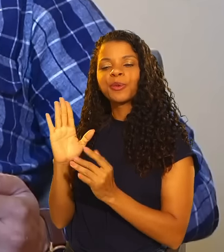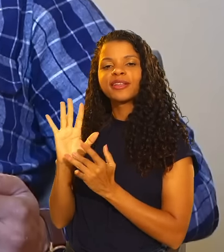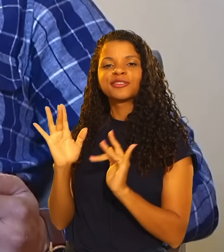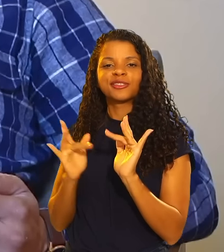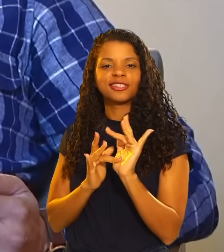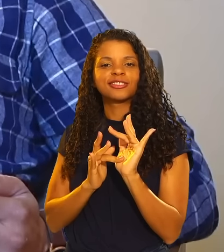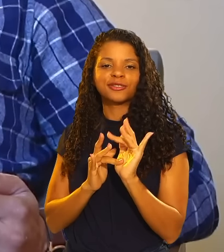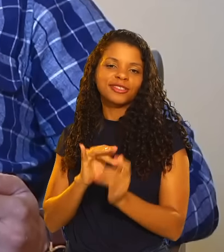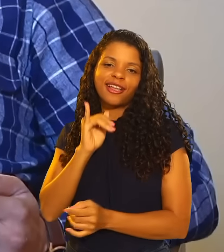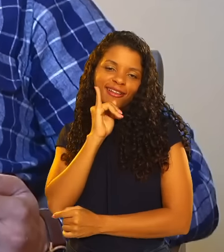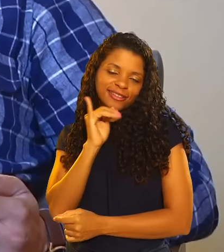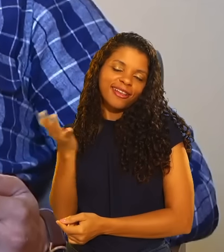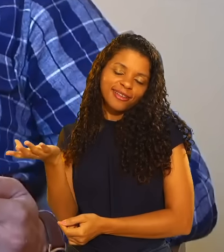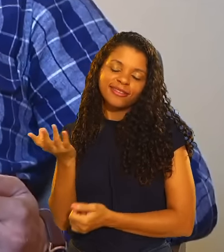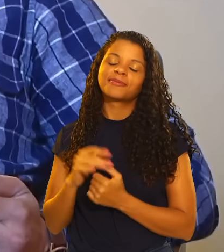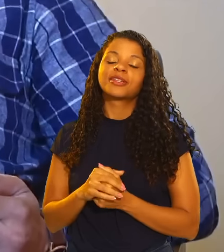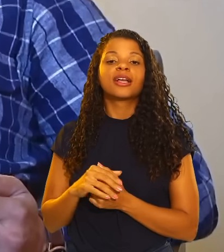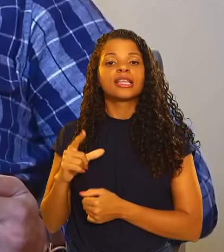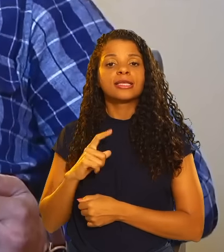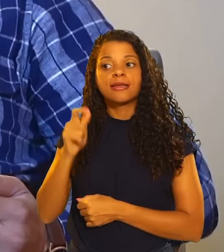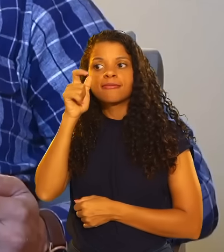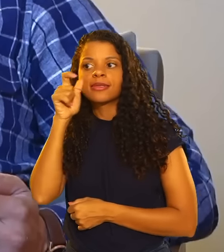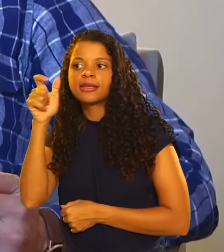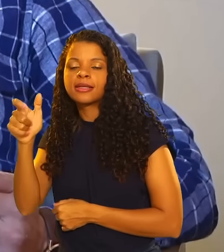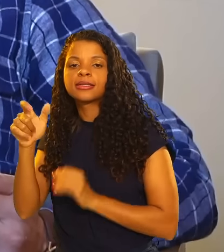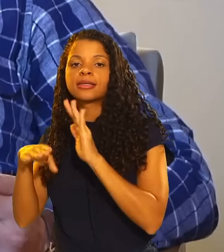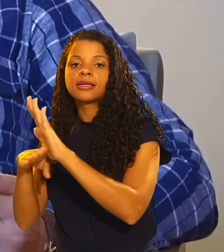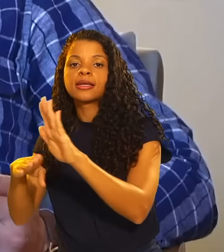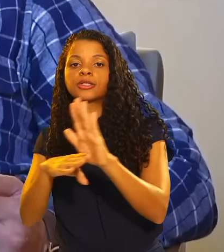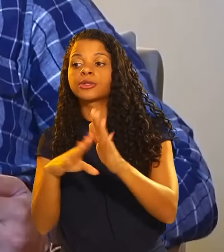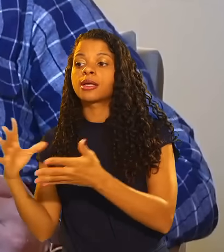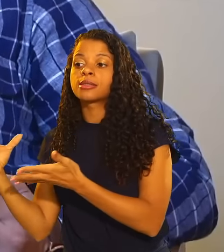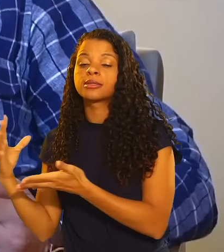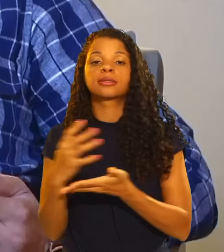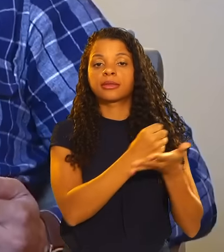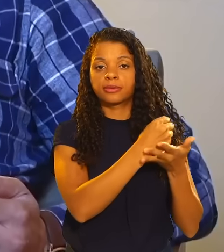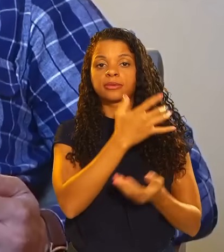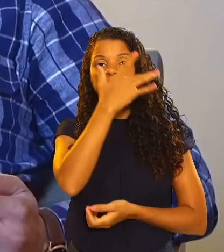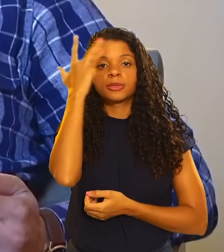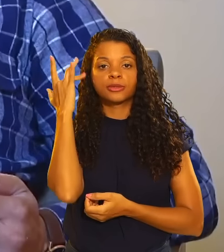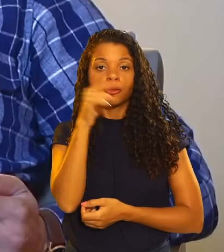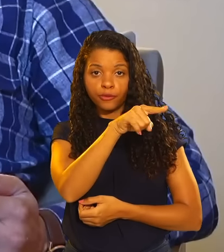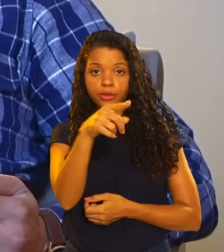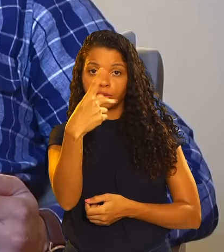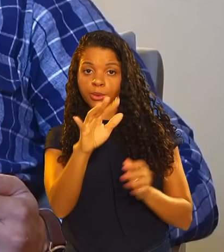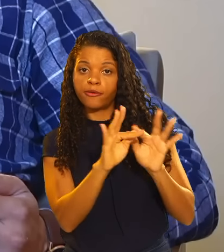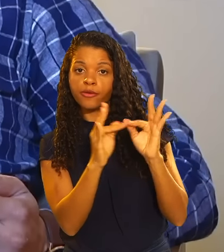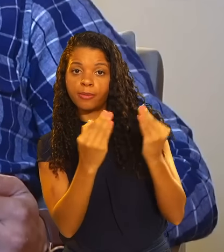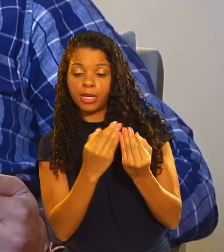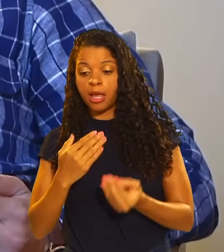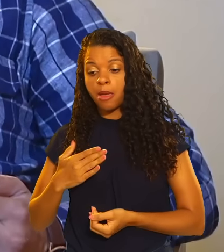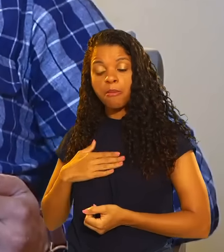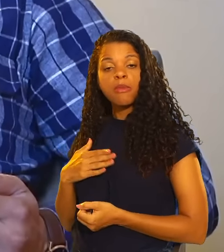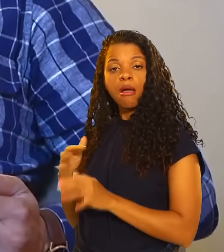esse interesse na salvação do próximo, né? E você com os seus familiares, eu com os meus familiares, irmãos, vizinhos, amigos, que a gente possa também